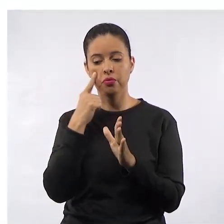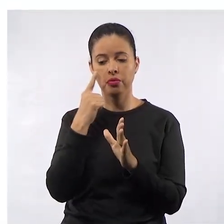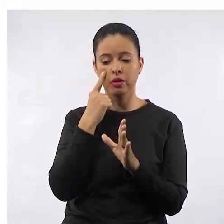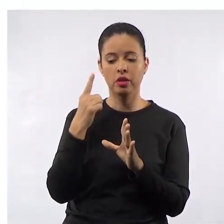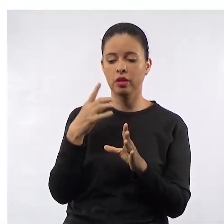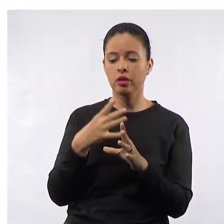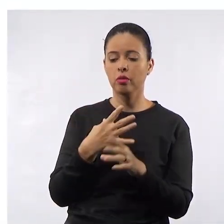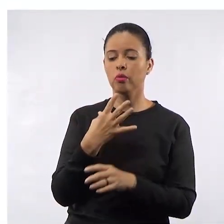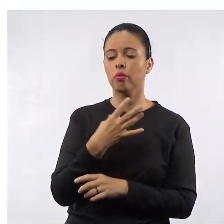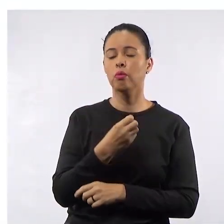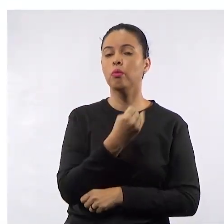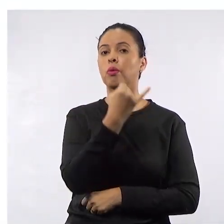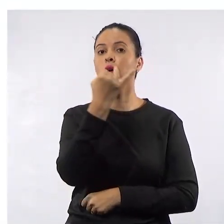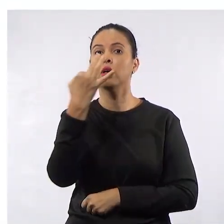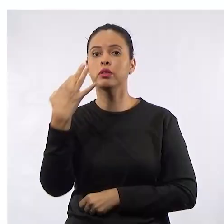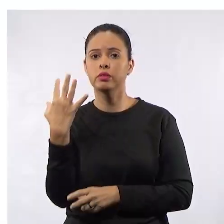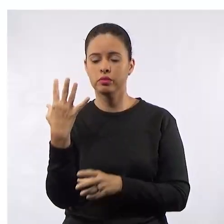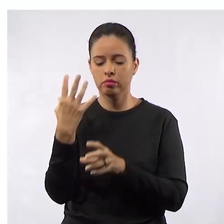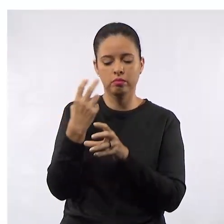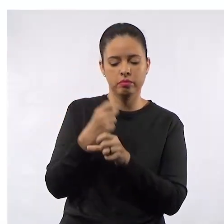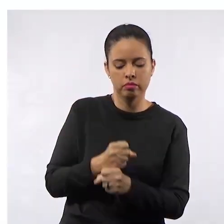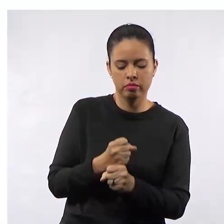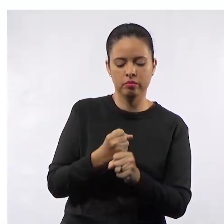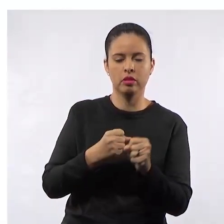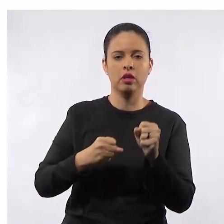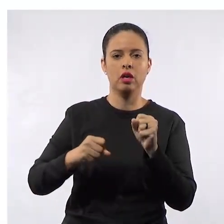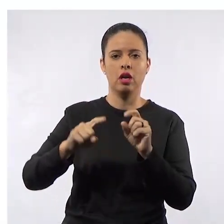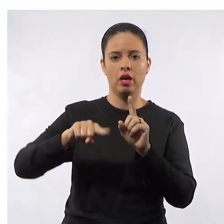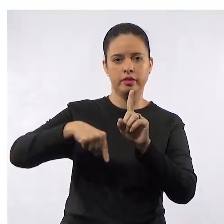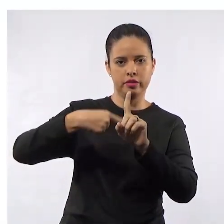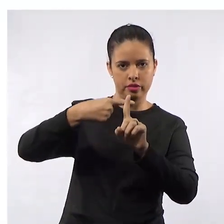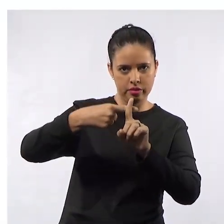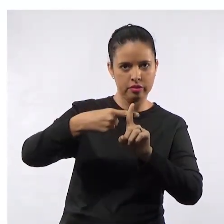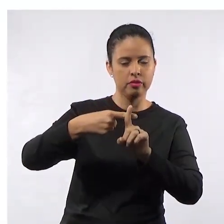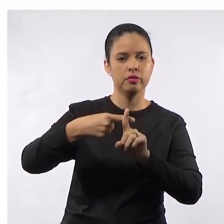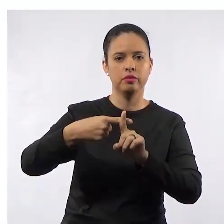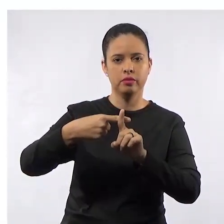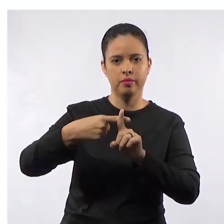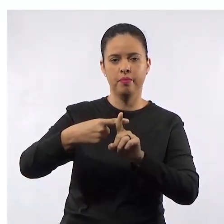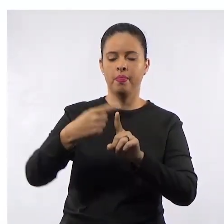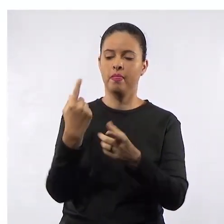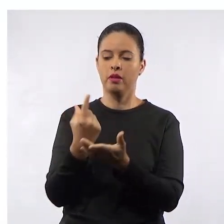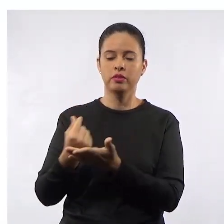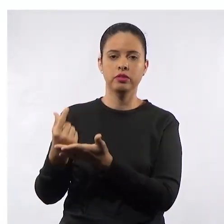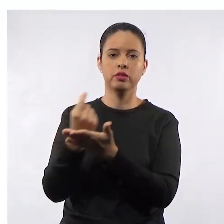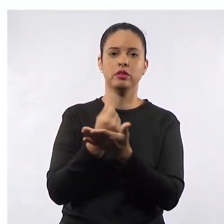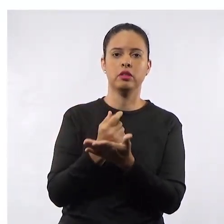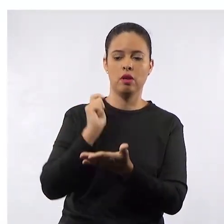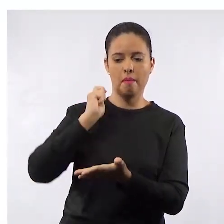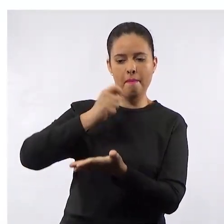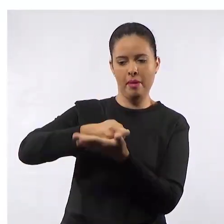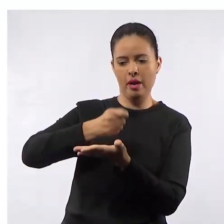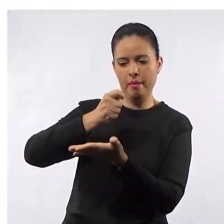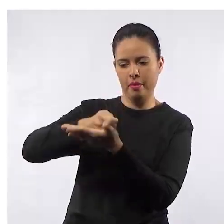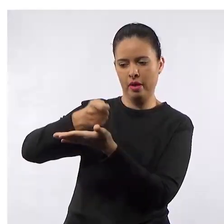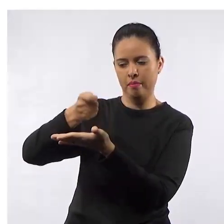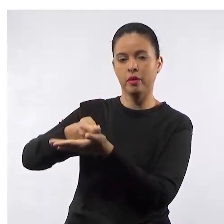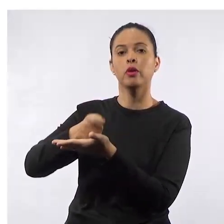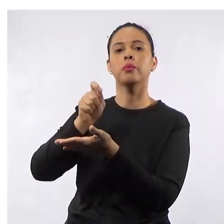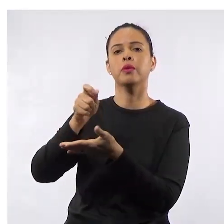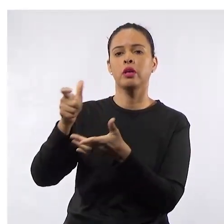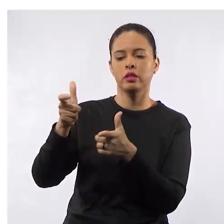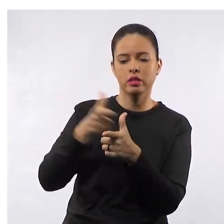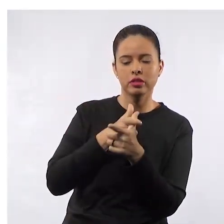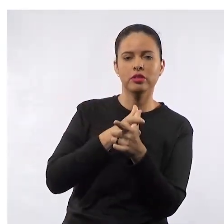causa dos elementos do seu ativo né que são e os créditos realizá-los em dinheiro e efetuar o pagamento